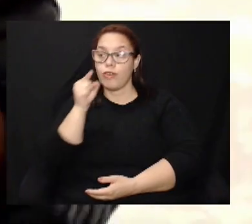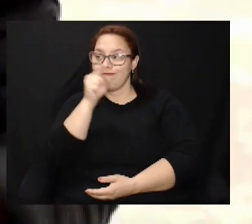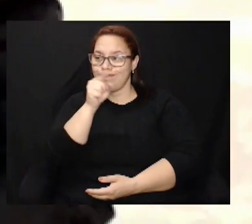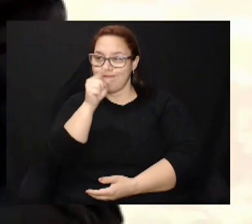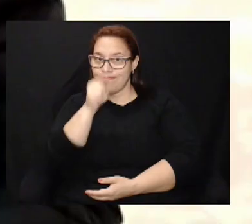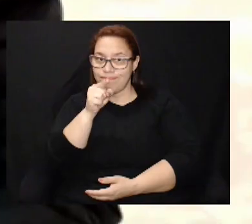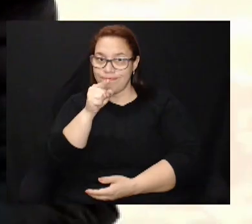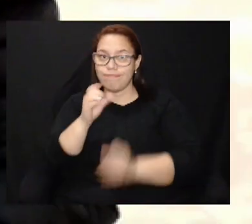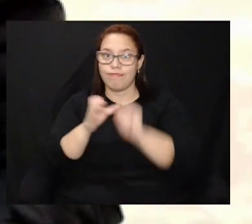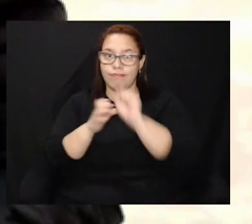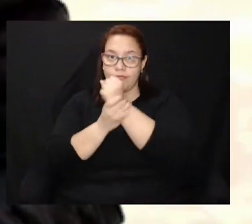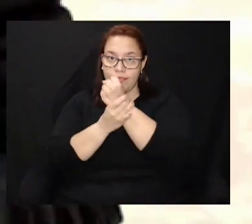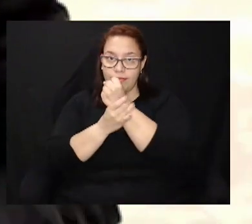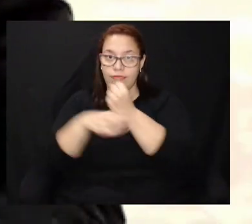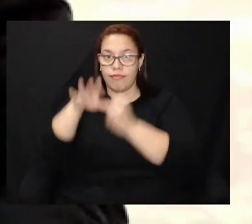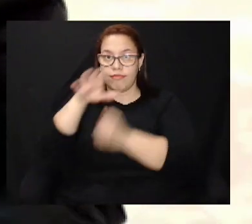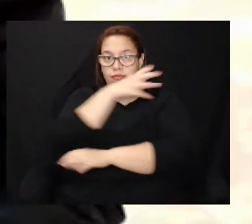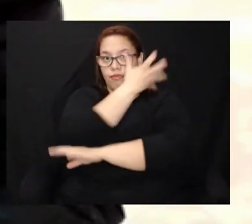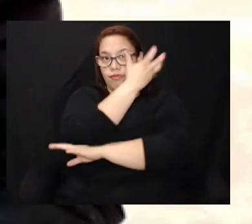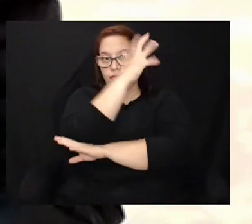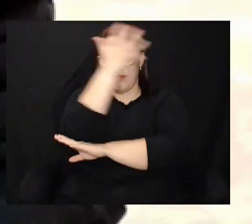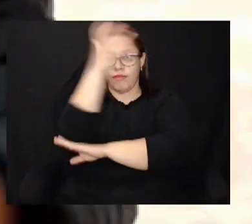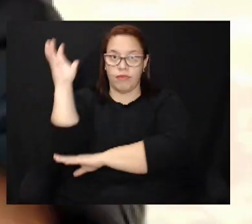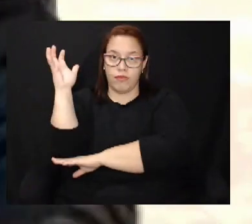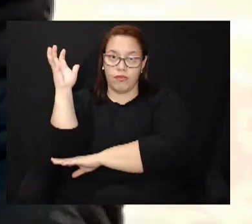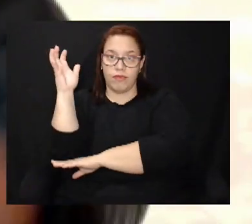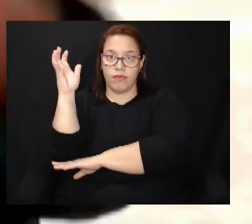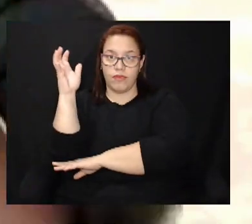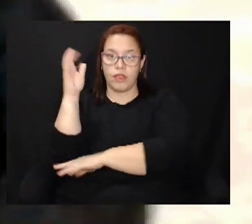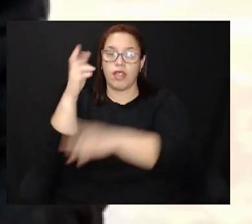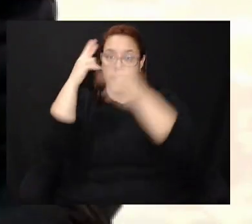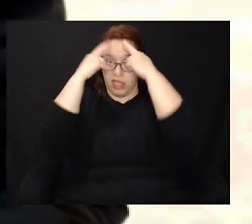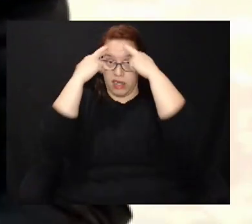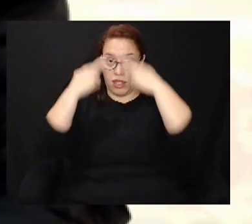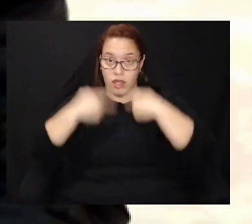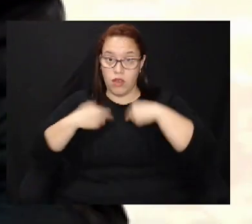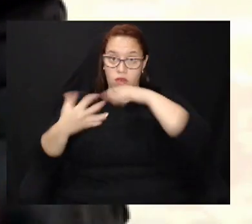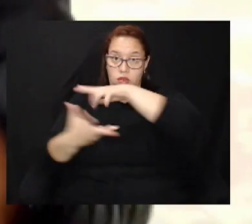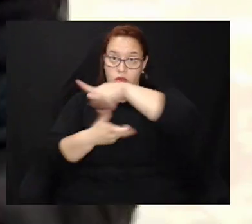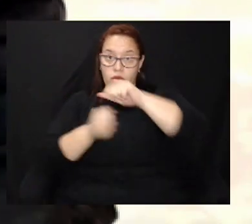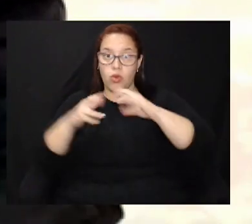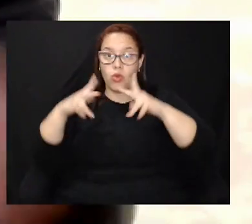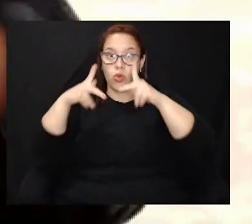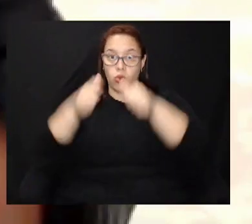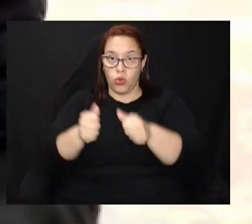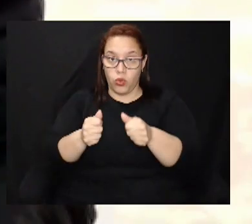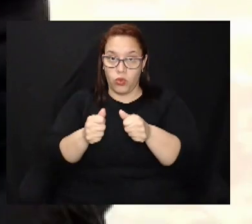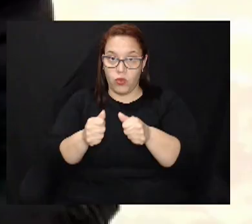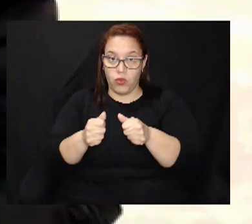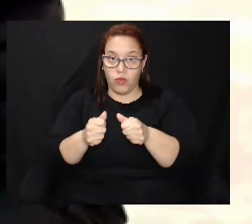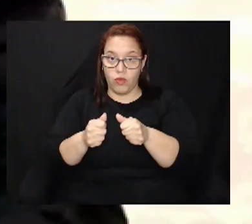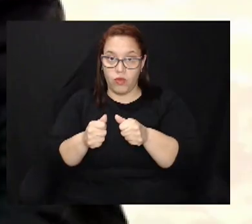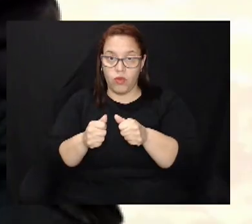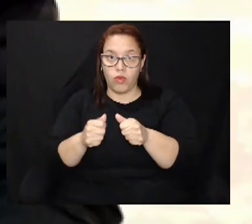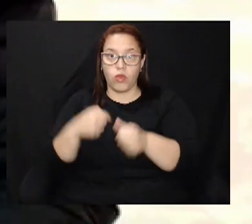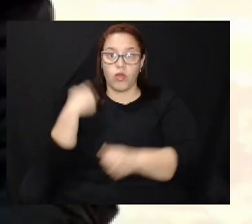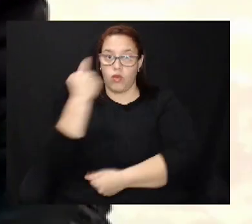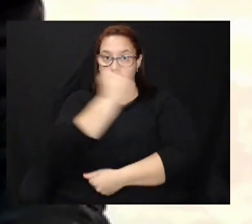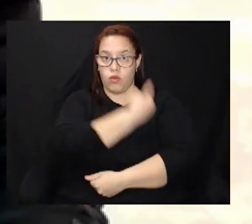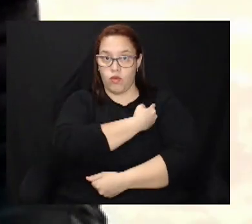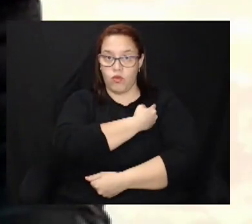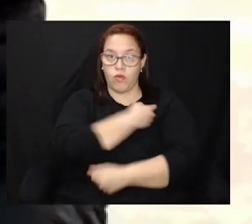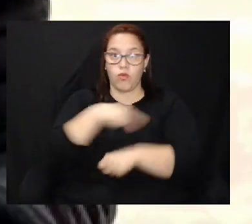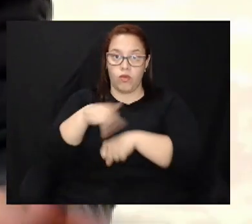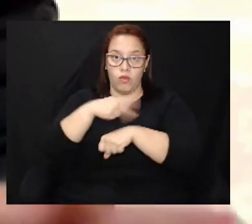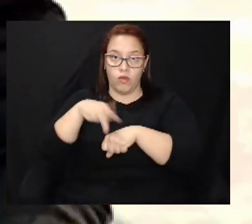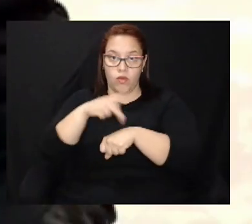preservar a floresta é responsabilidade mundial de todos, sobretudo nossa, dos países do